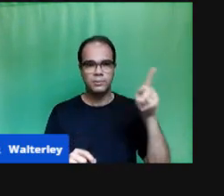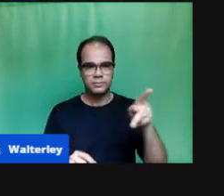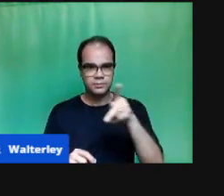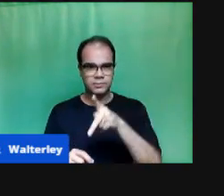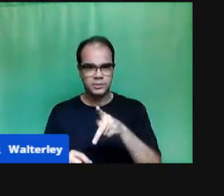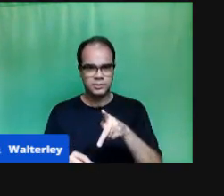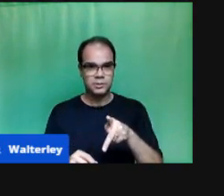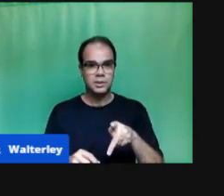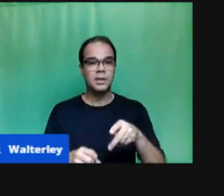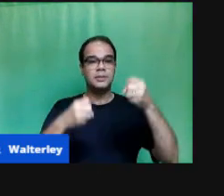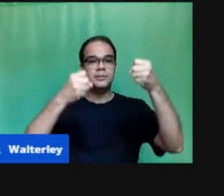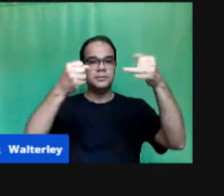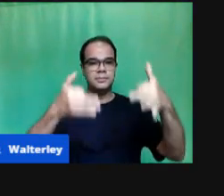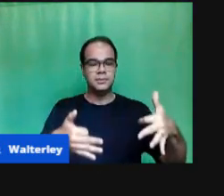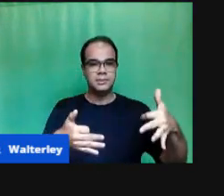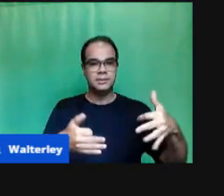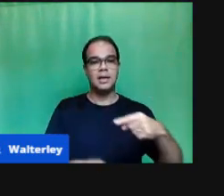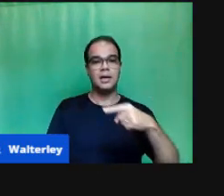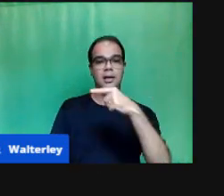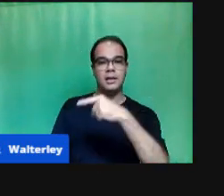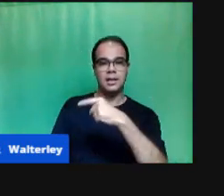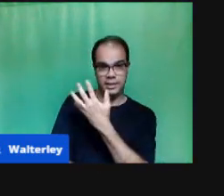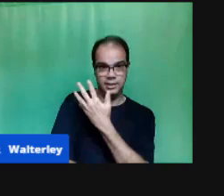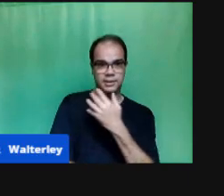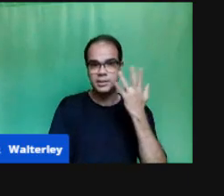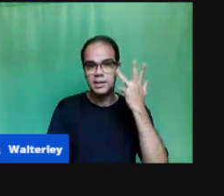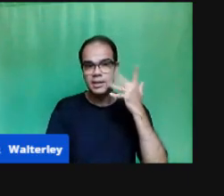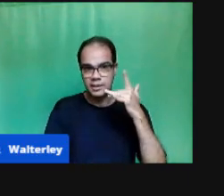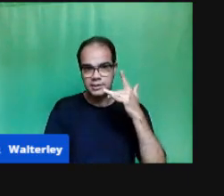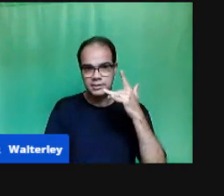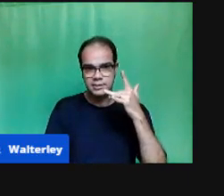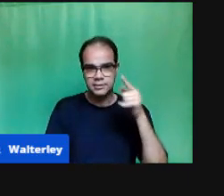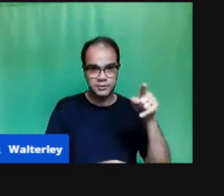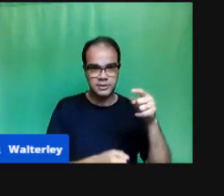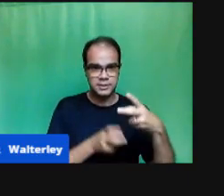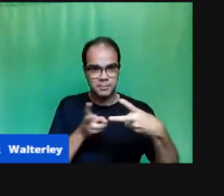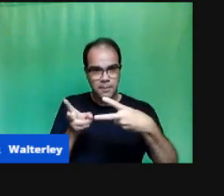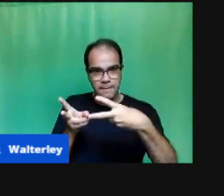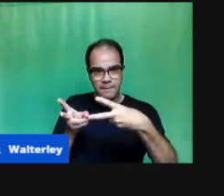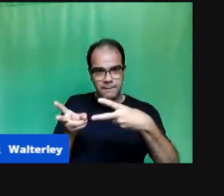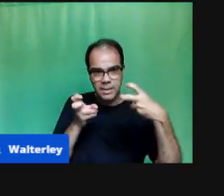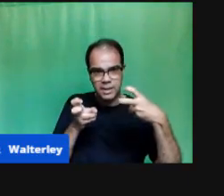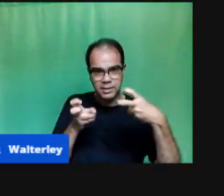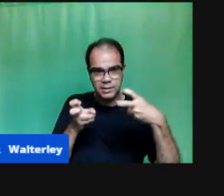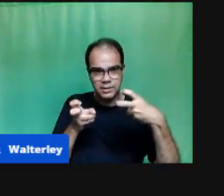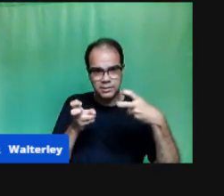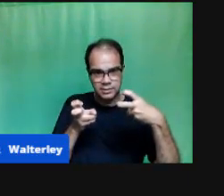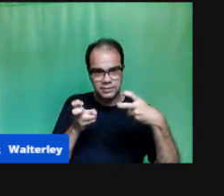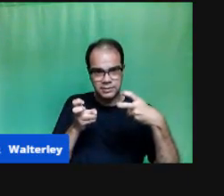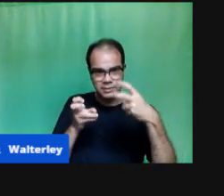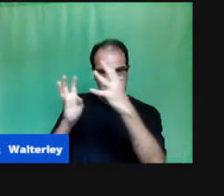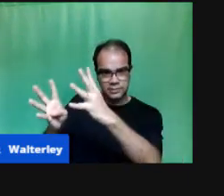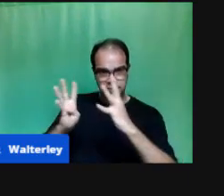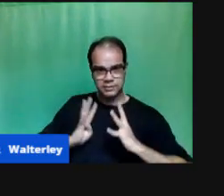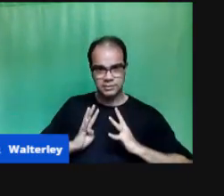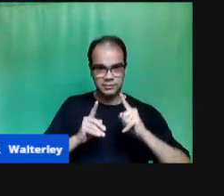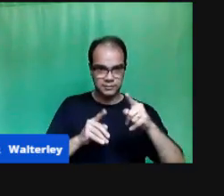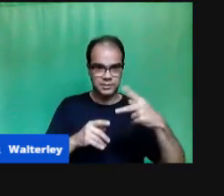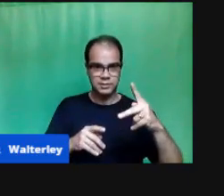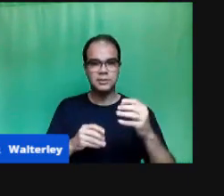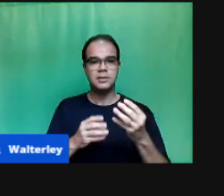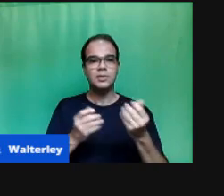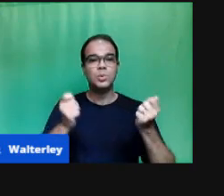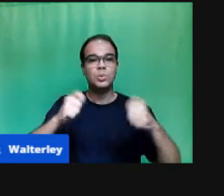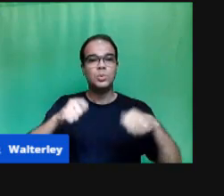de atenção da criança, né? Nós precisamos de 3 coisas, nós precisamos da atenção da criança, da concentração da